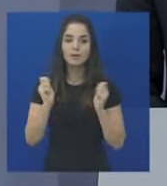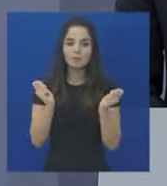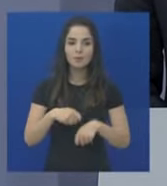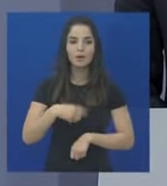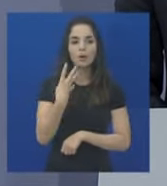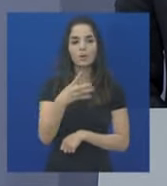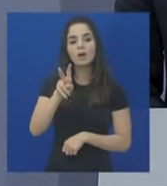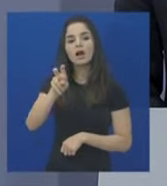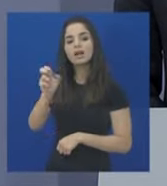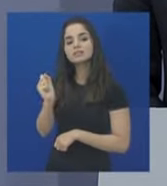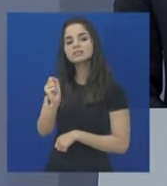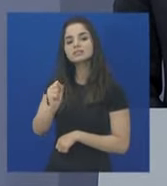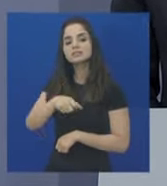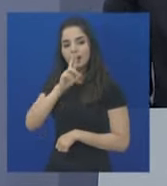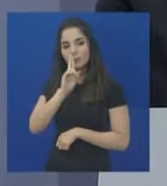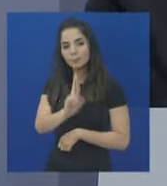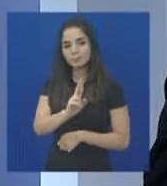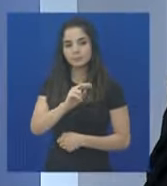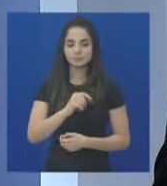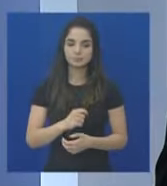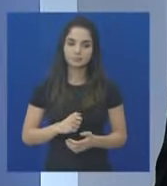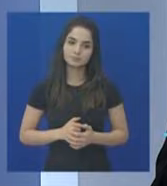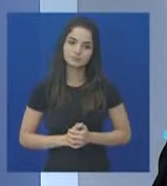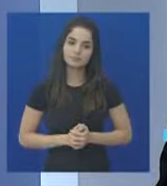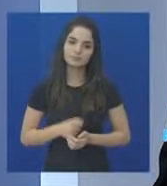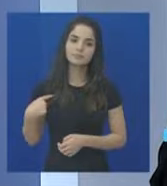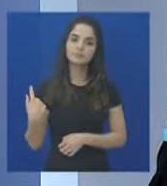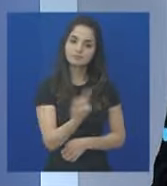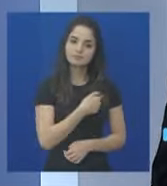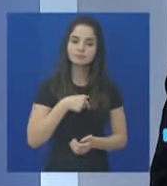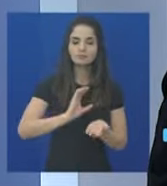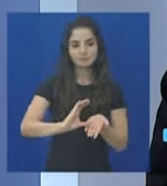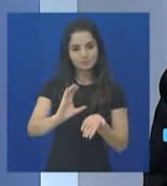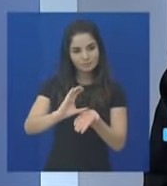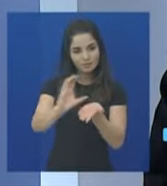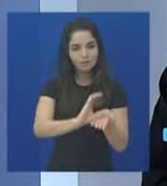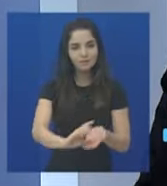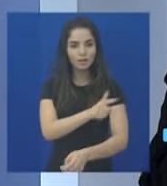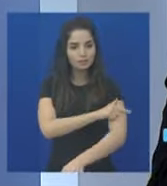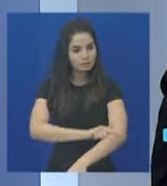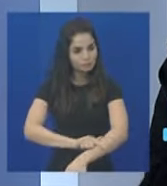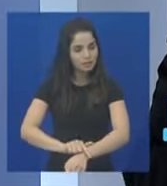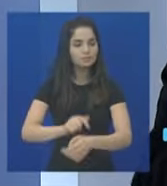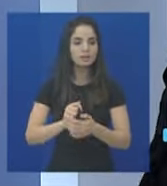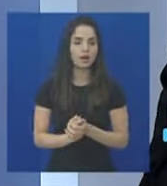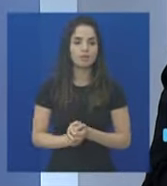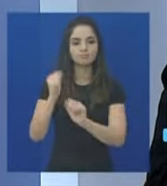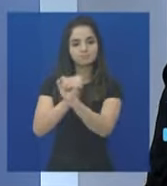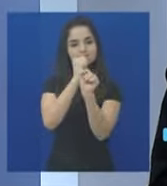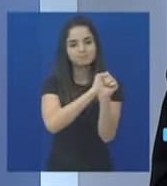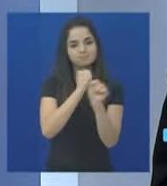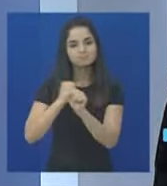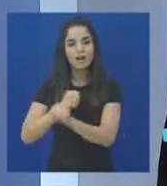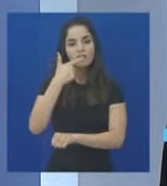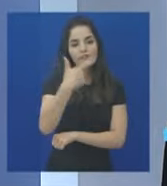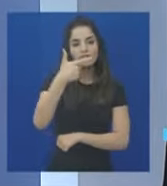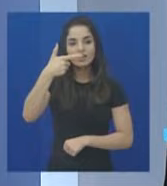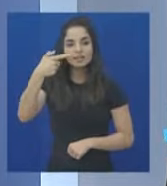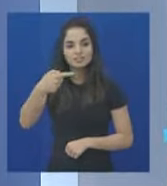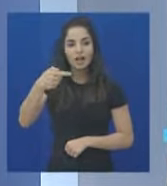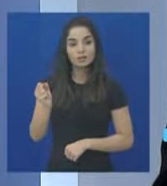45 segundos para réplica. Nós investimos como ninguém na educação. Construí 27 novas